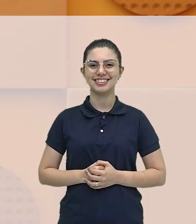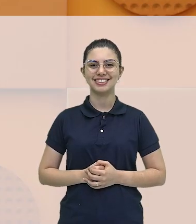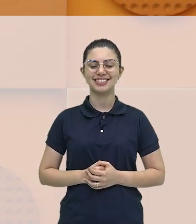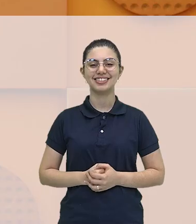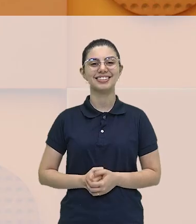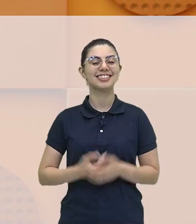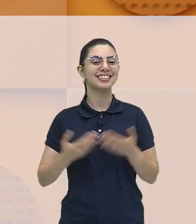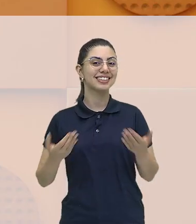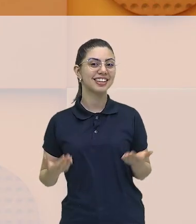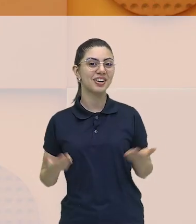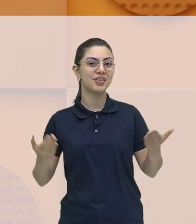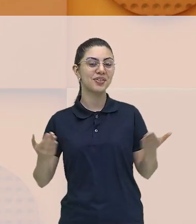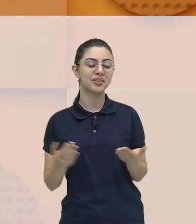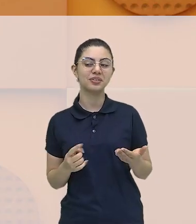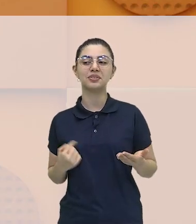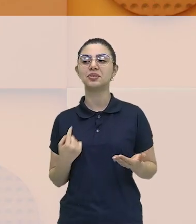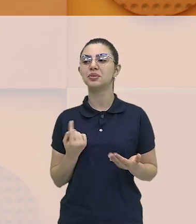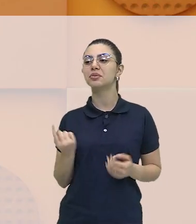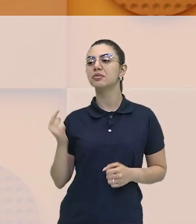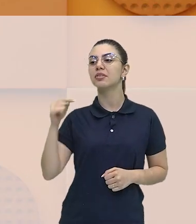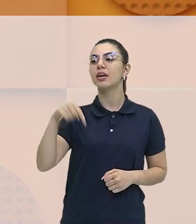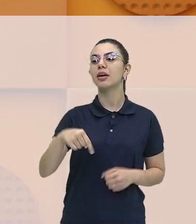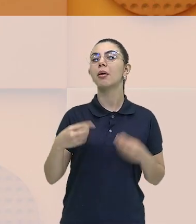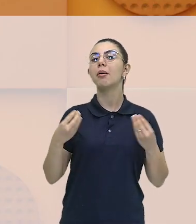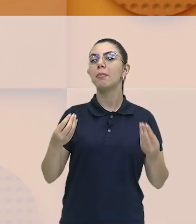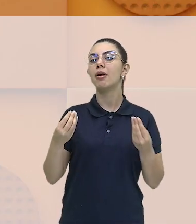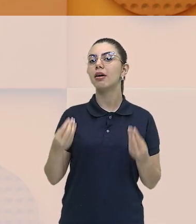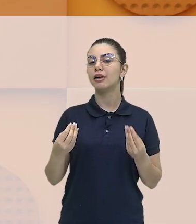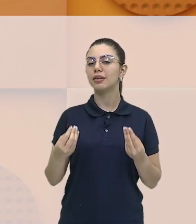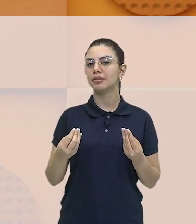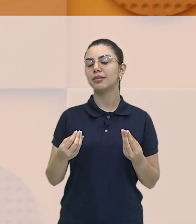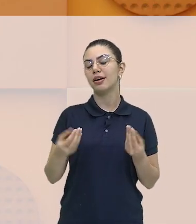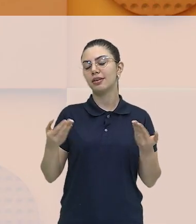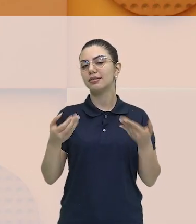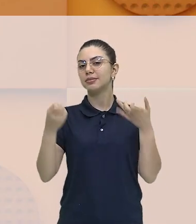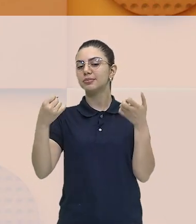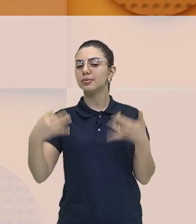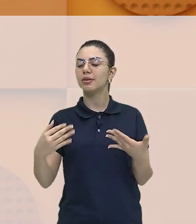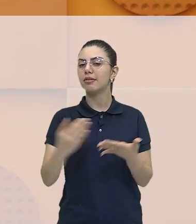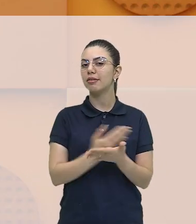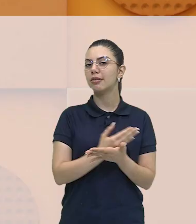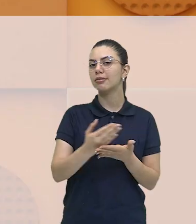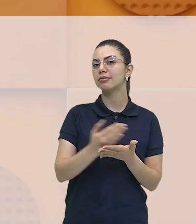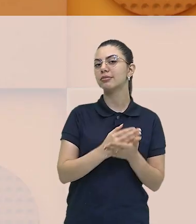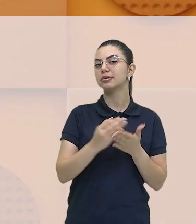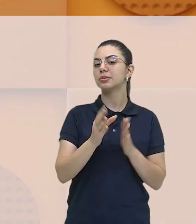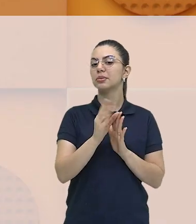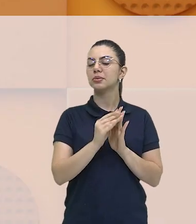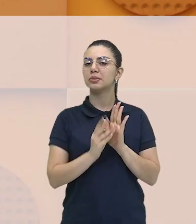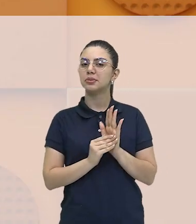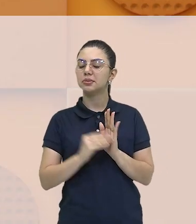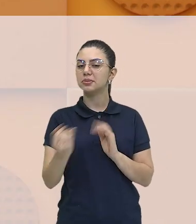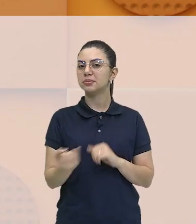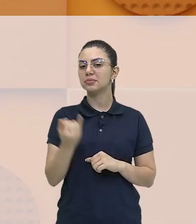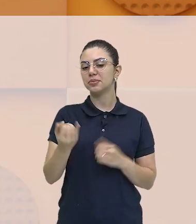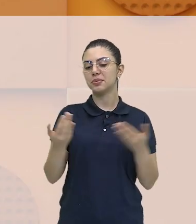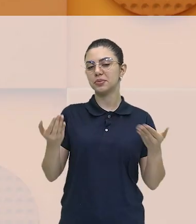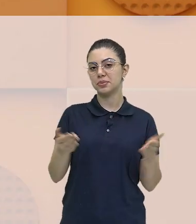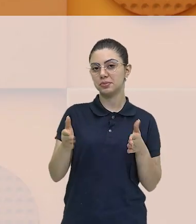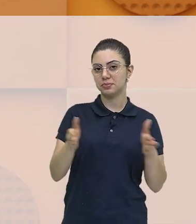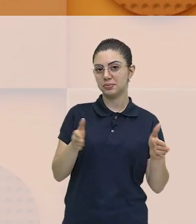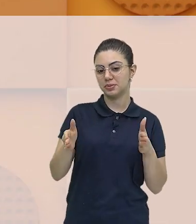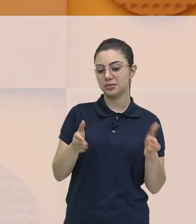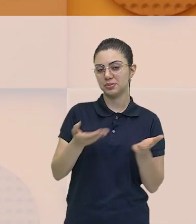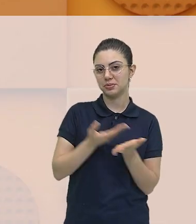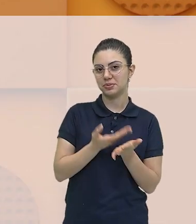Nós estaremos aqui trazendo a abordagem de alguns temas importantes relacionados à nossa